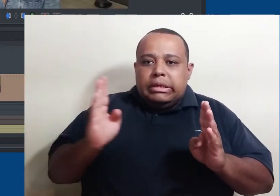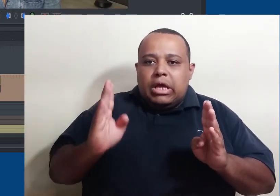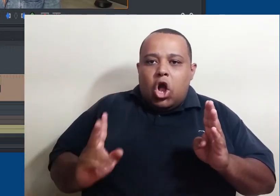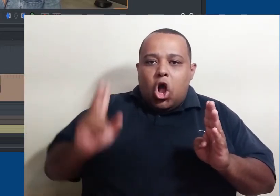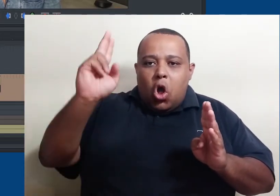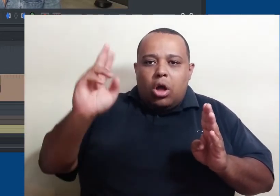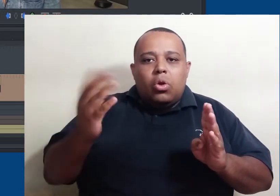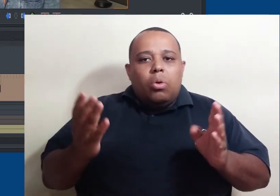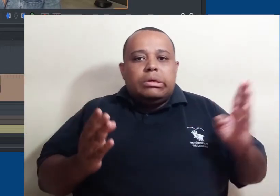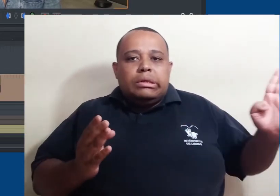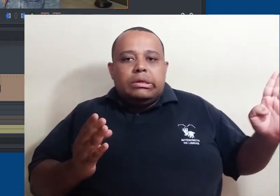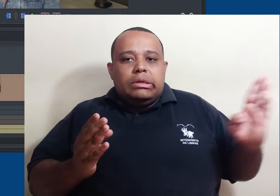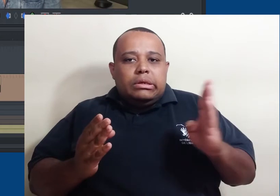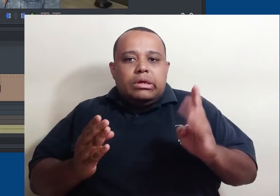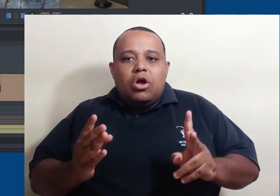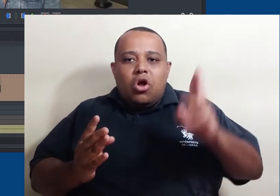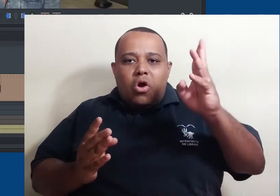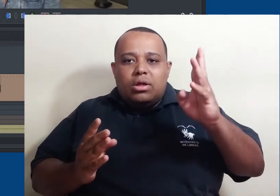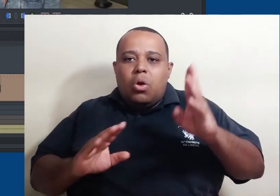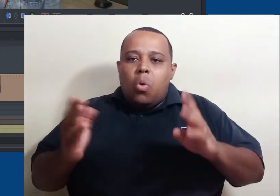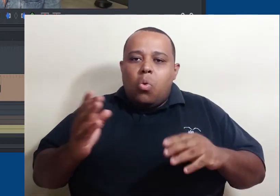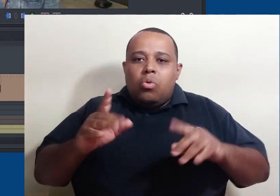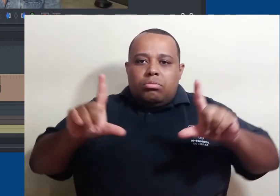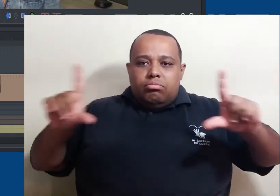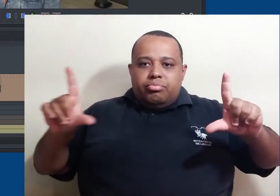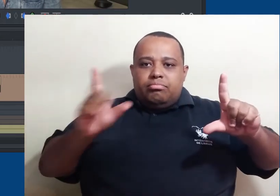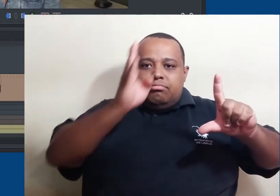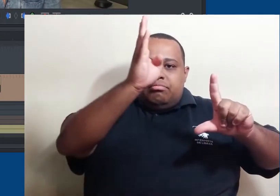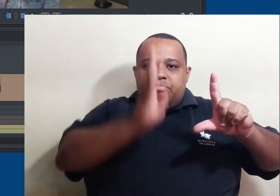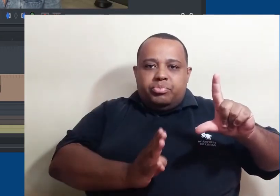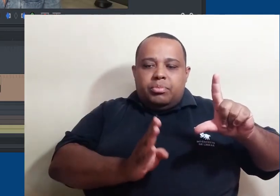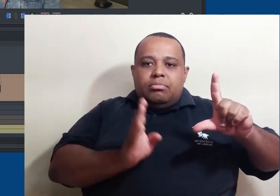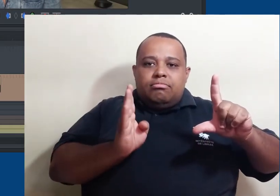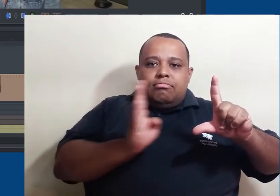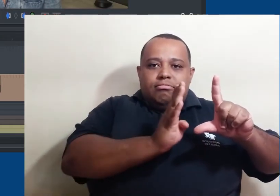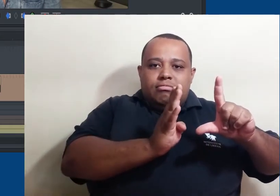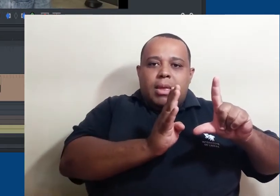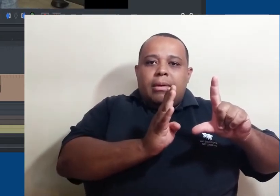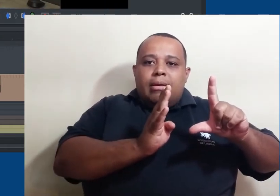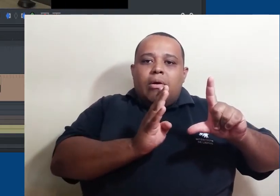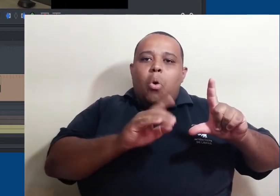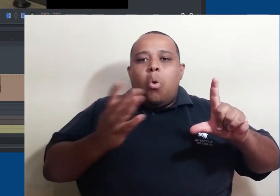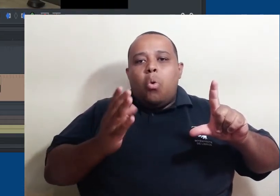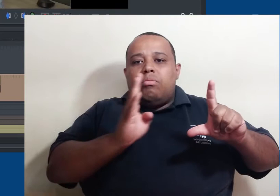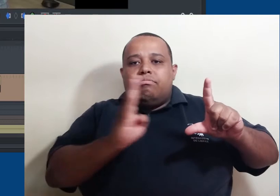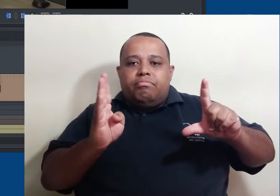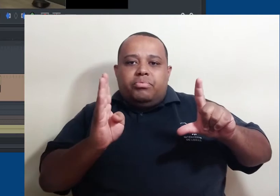esquerda e outra coisa acontecendo na direita. Você pode, por exemplo, trazer o seu vídeo para